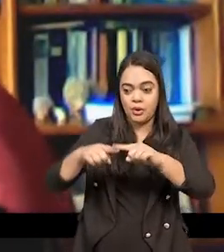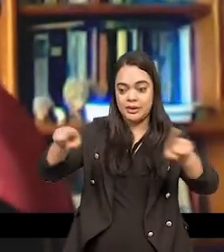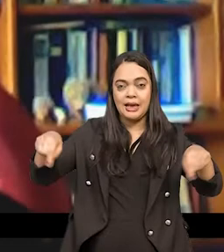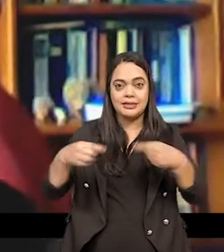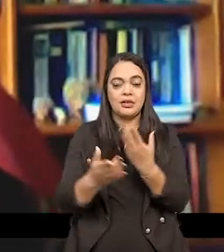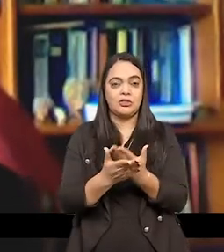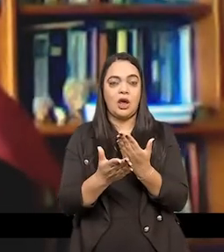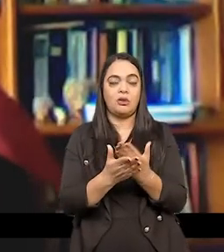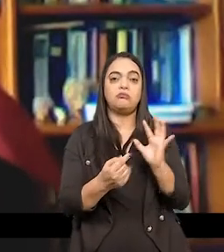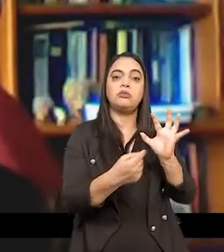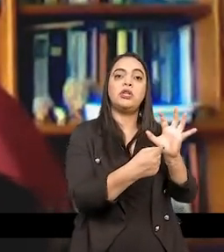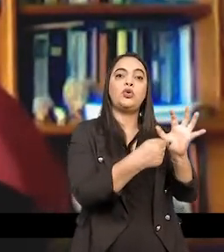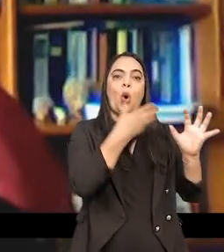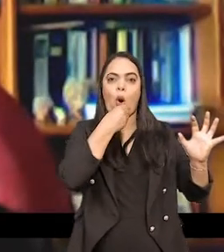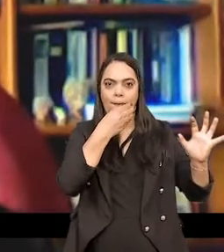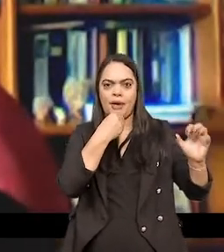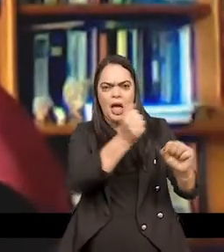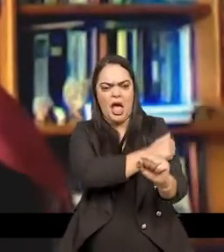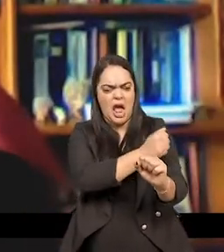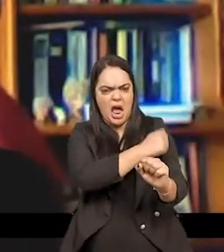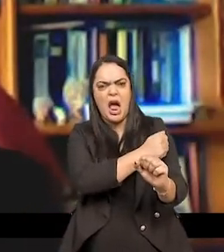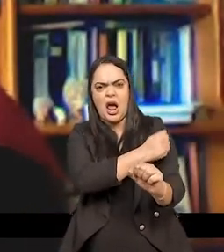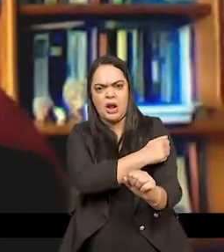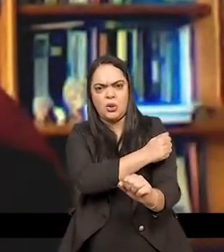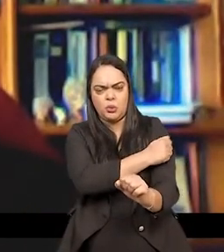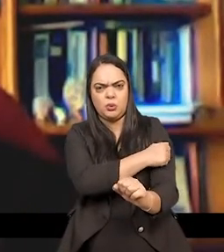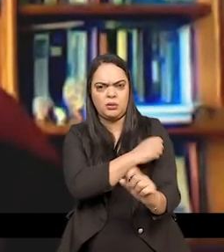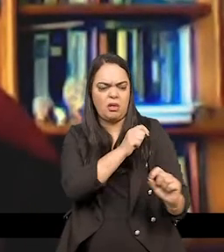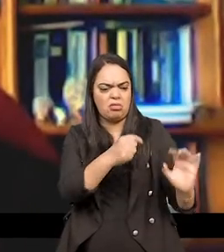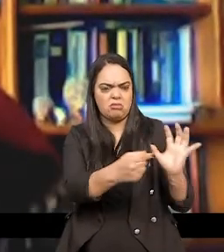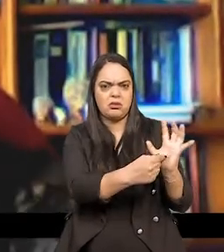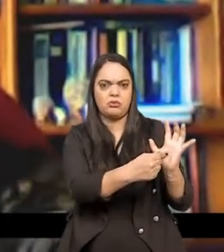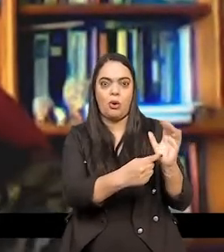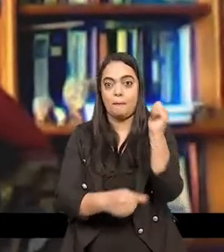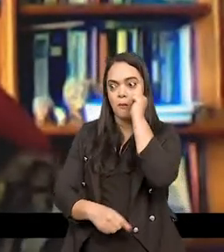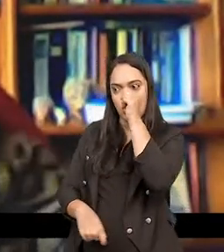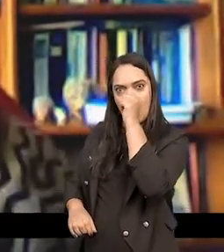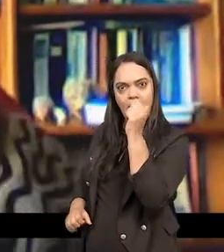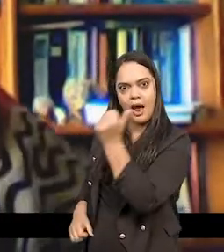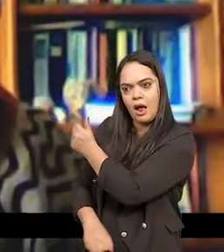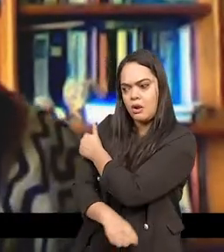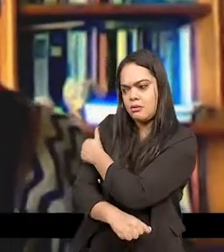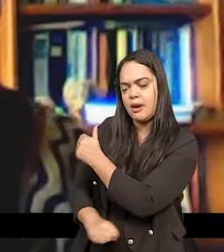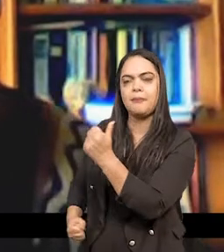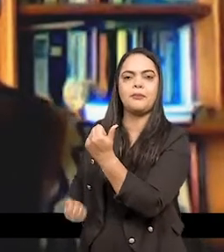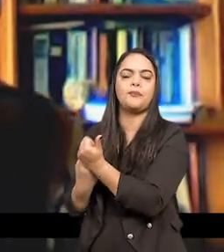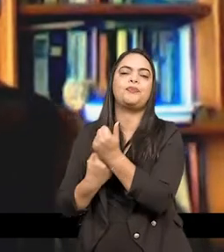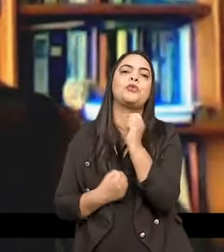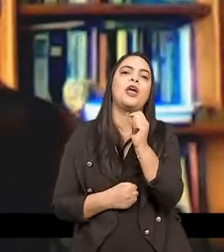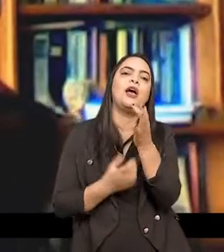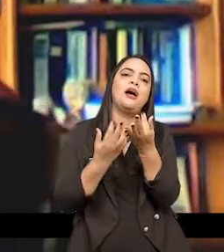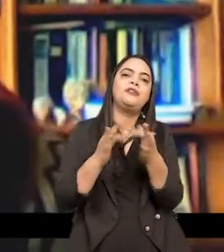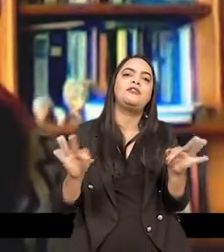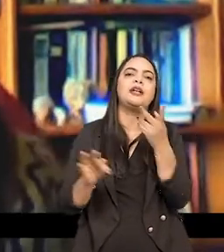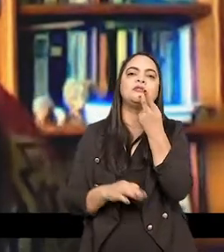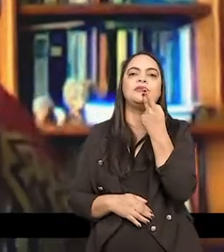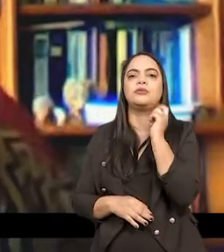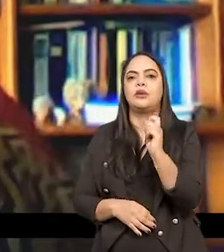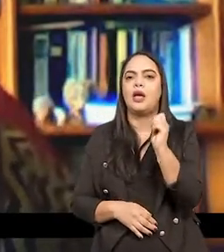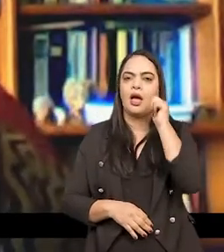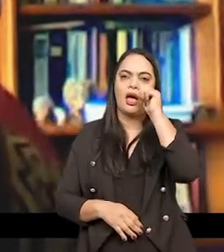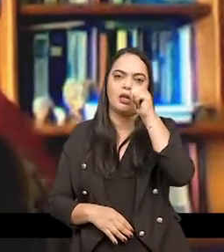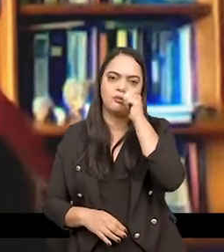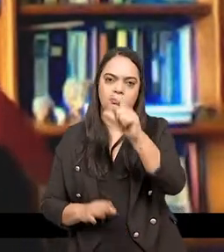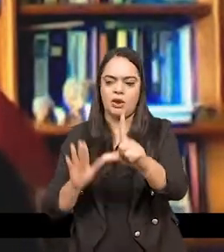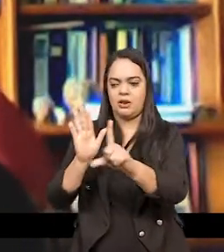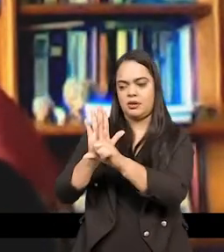não foi uma moça, as moças apoiaram ele, aquela famosa frase daquele jurista, né, que as mulheres e as leis estão aí